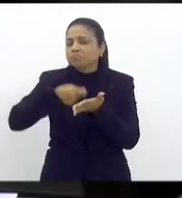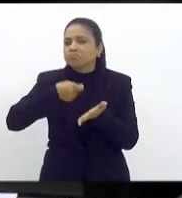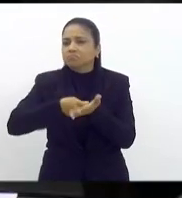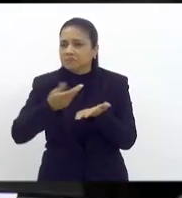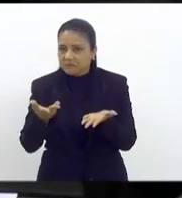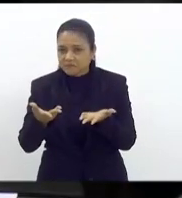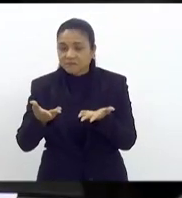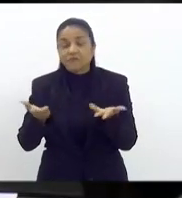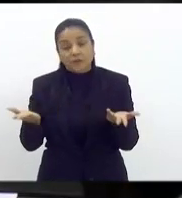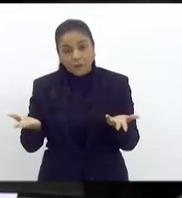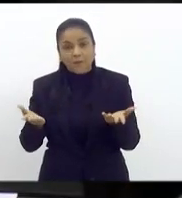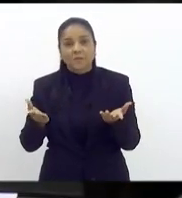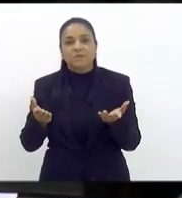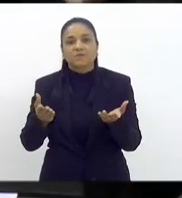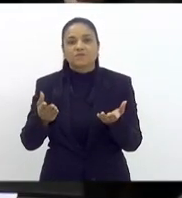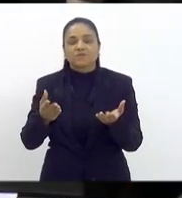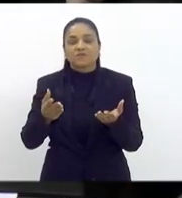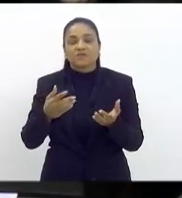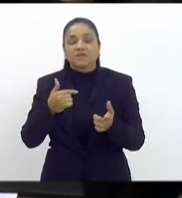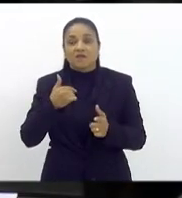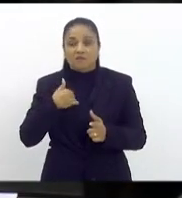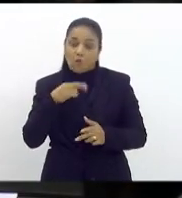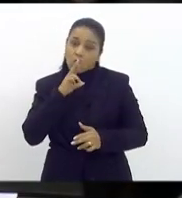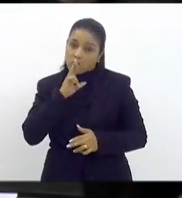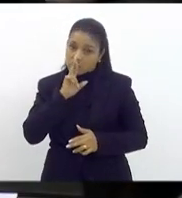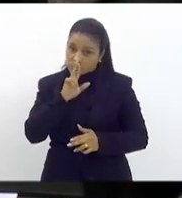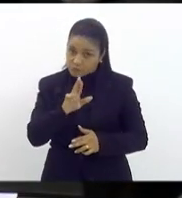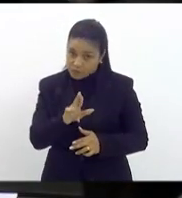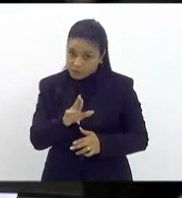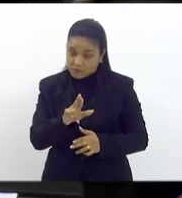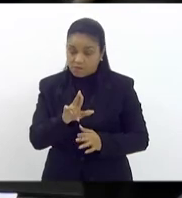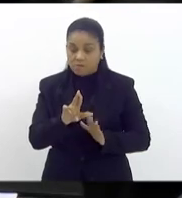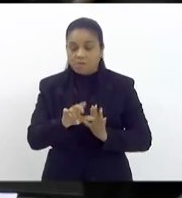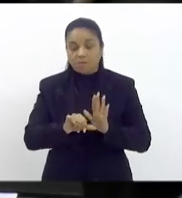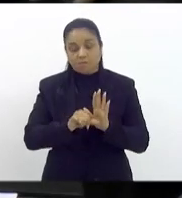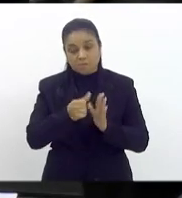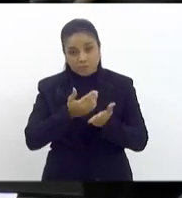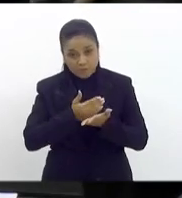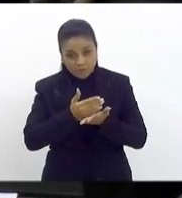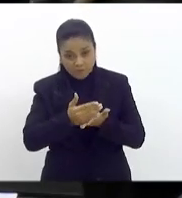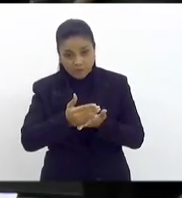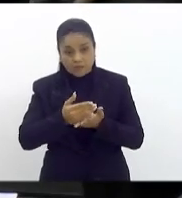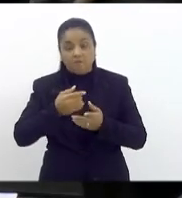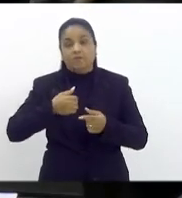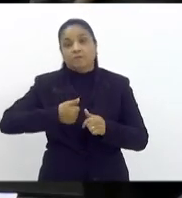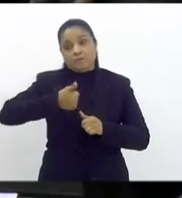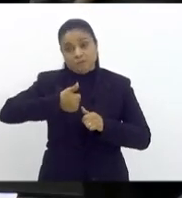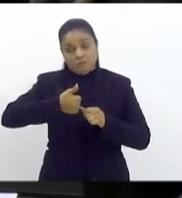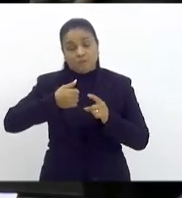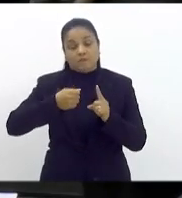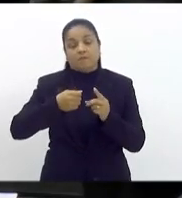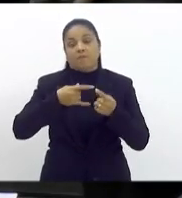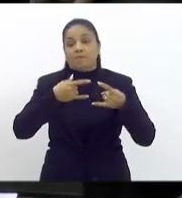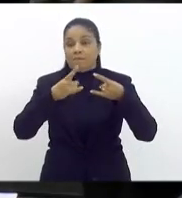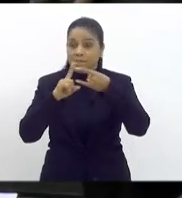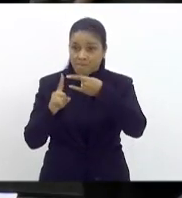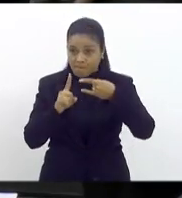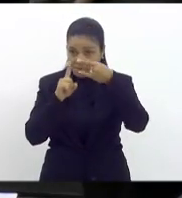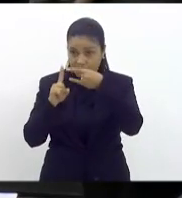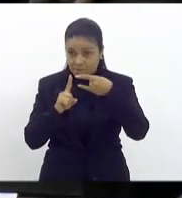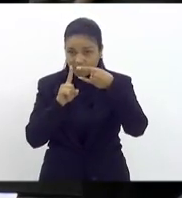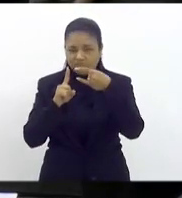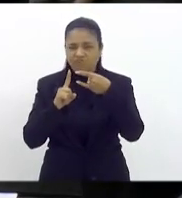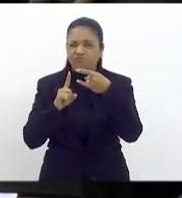não. Só então respondendo inicialmente com relação à questão do streaming, houve há